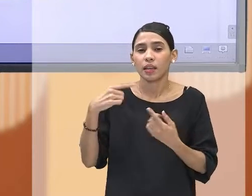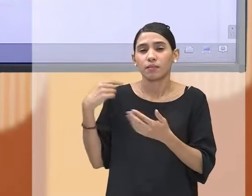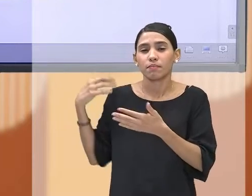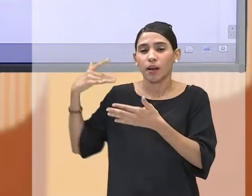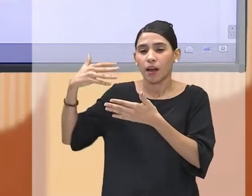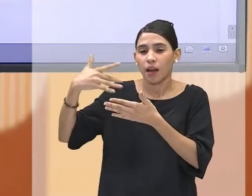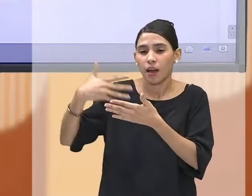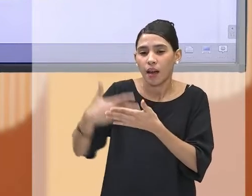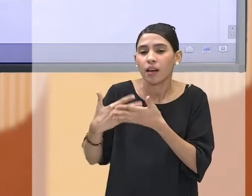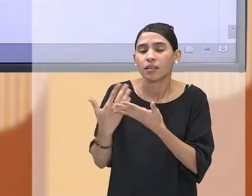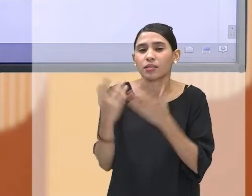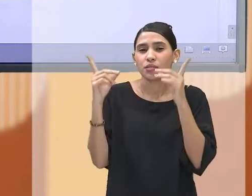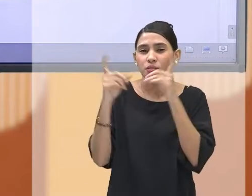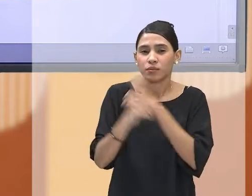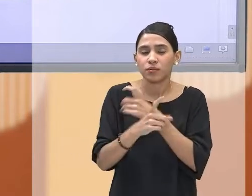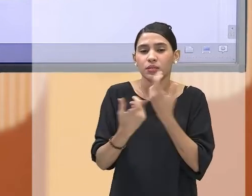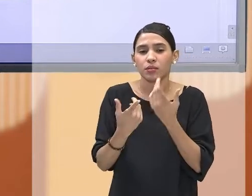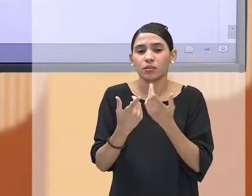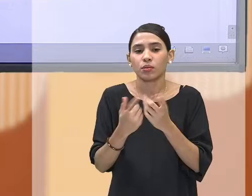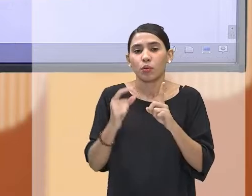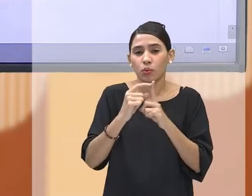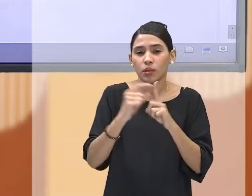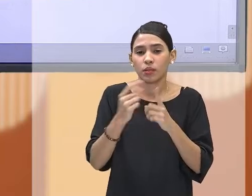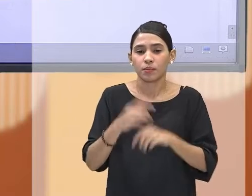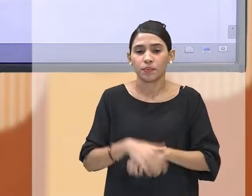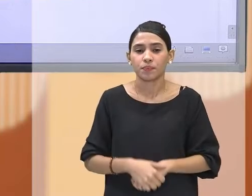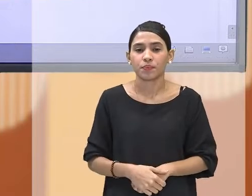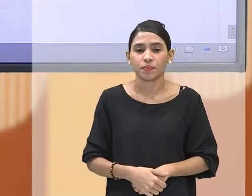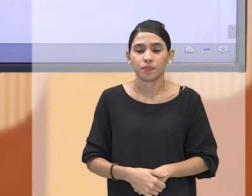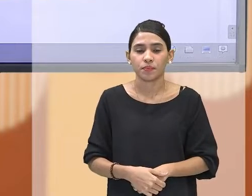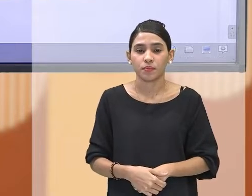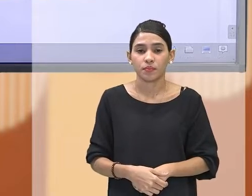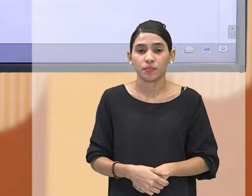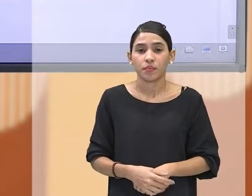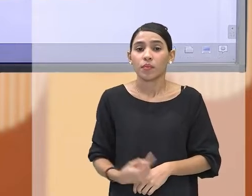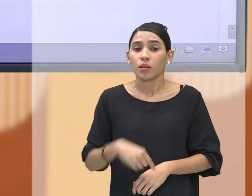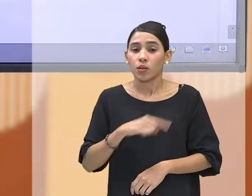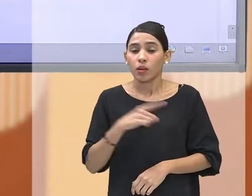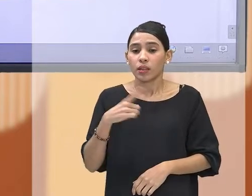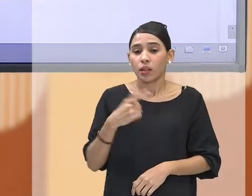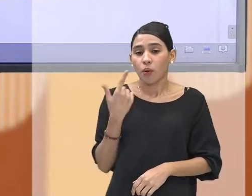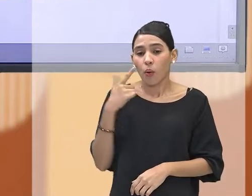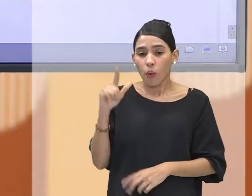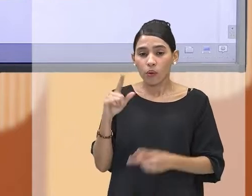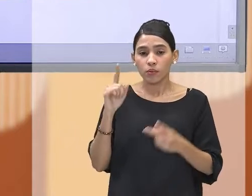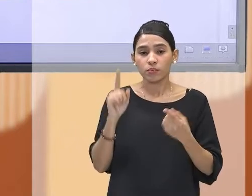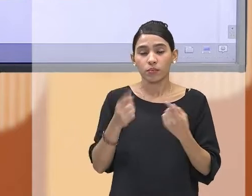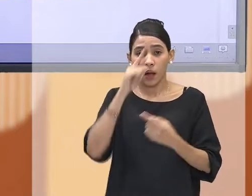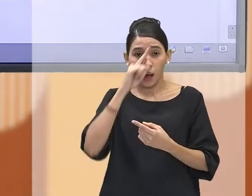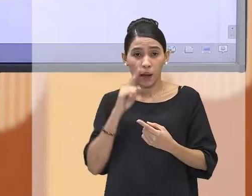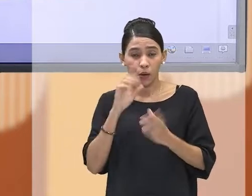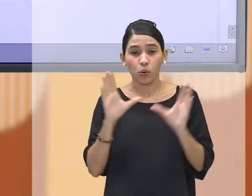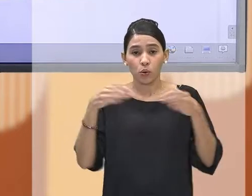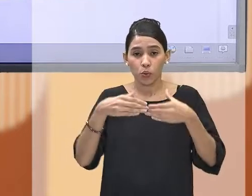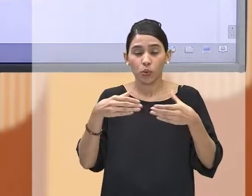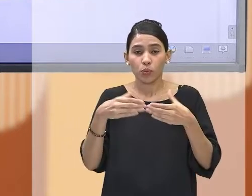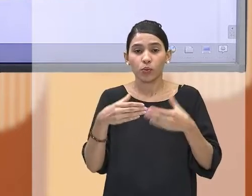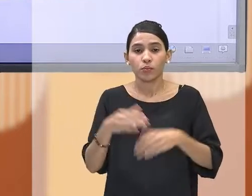mais ofensiva a esse termo para eles. Ok? E aí a gente tem as outras 2, amarelos, que vão ser aqueles que